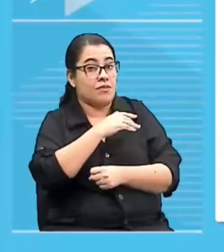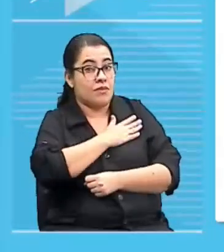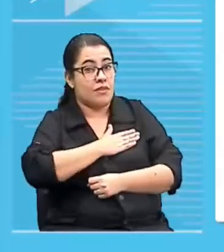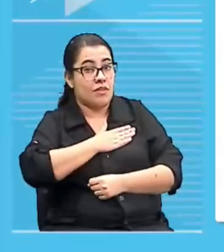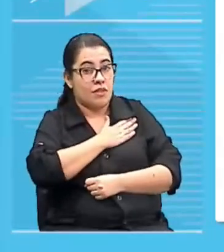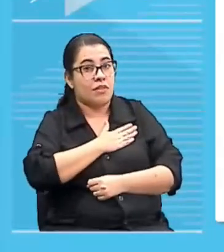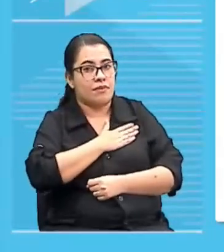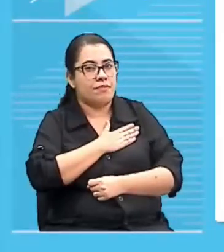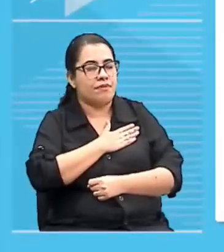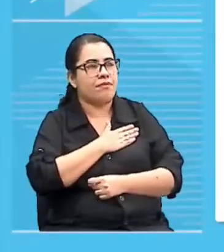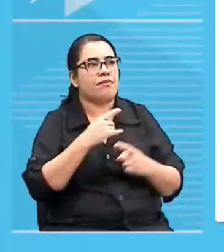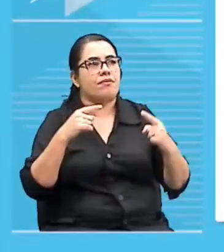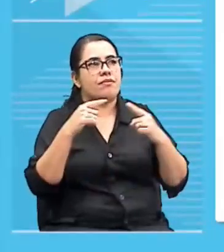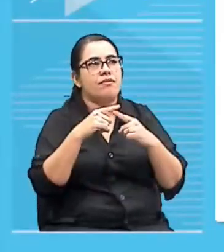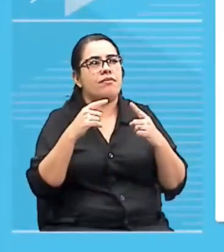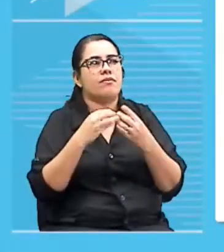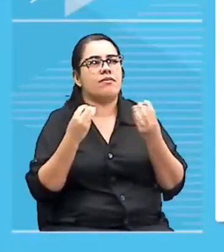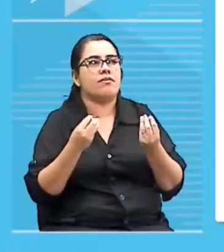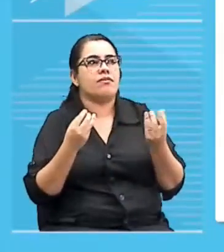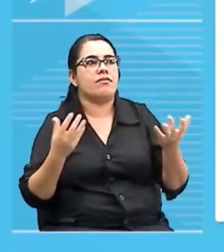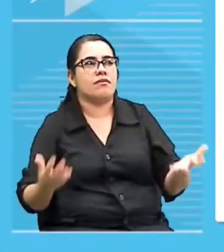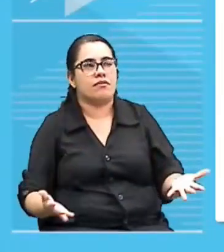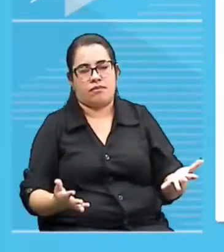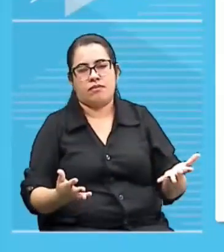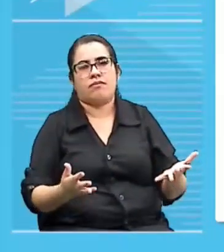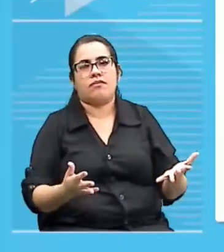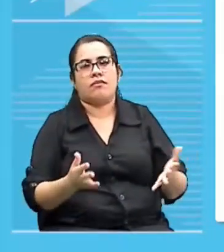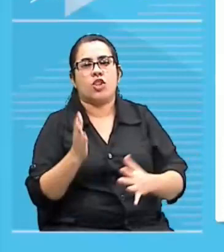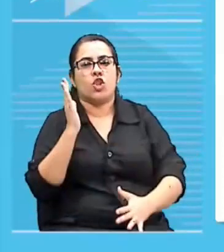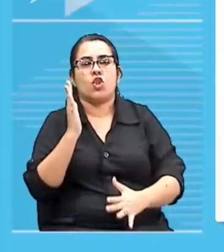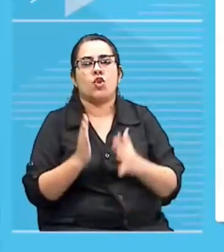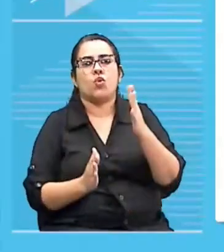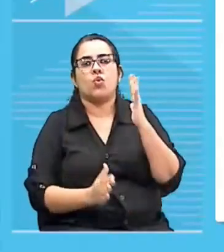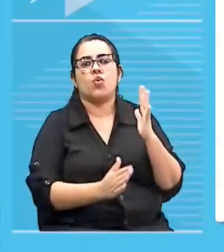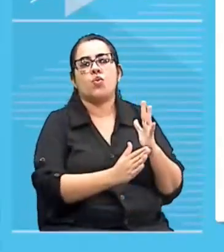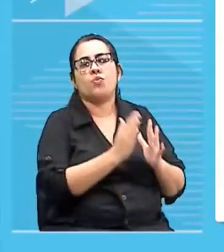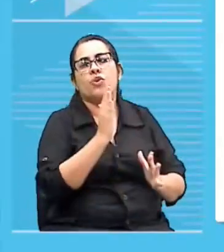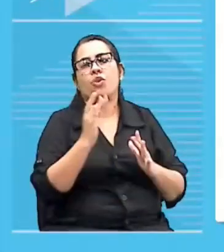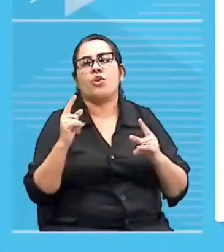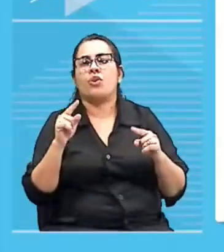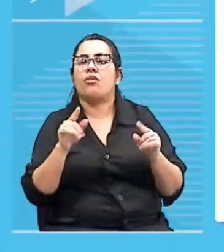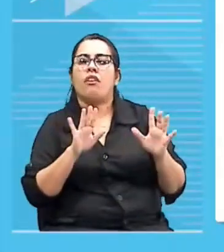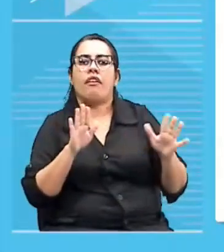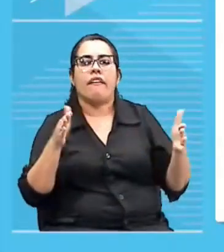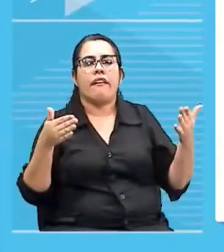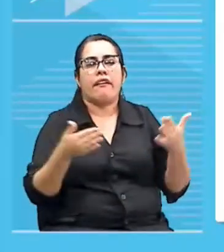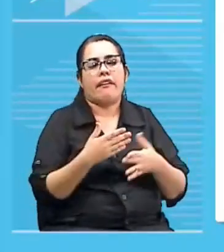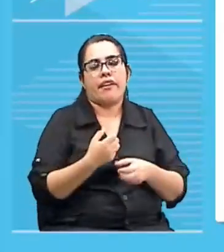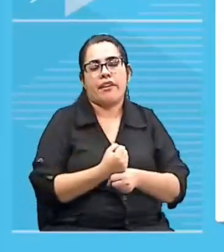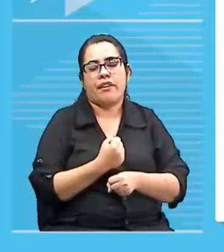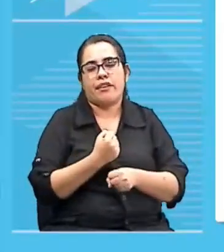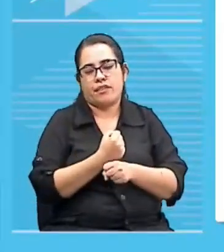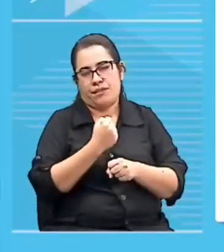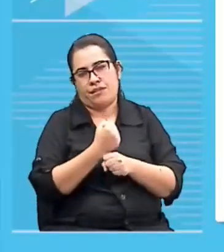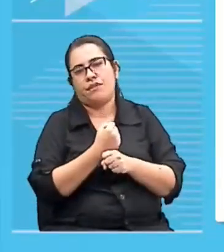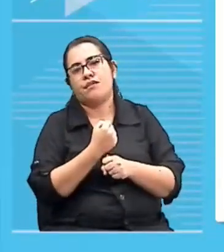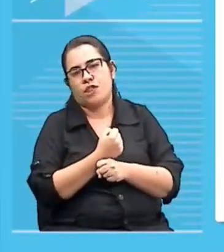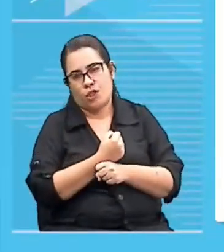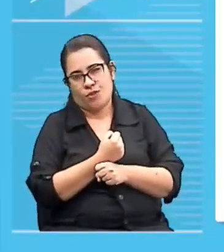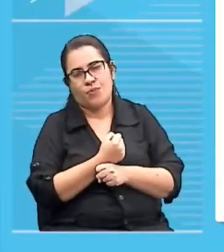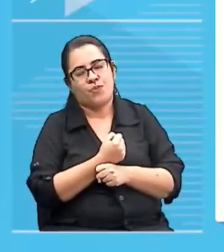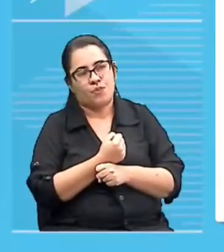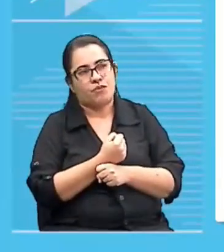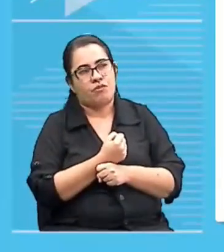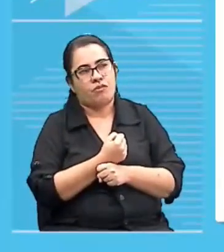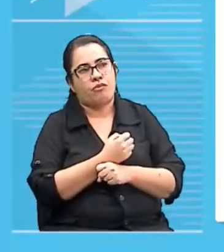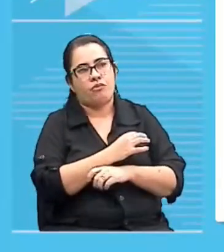exemplo, isso aqui é um robô voltado para a robótica voltada para a área da construção civil.